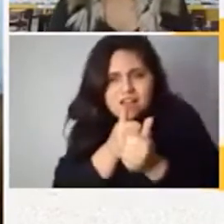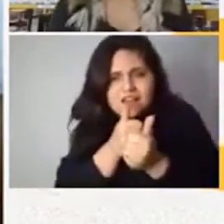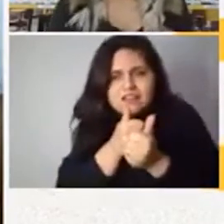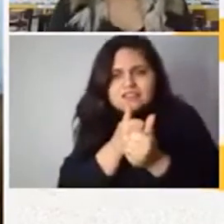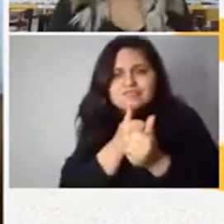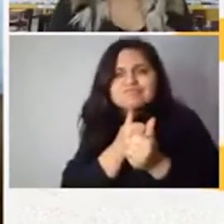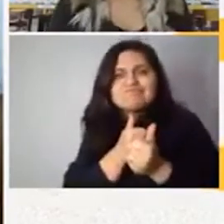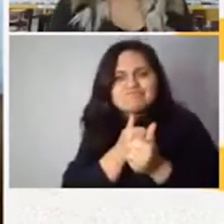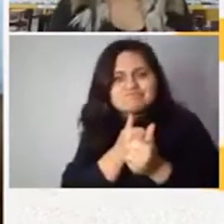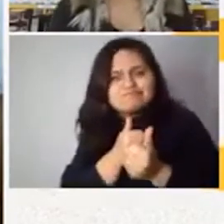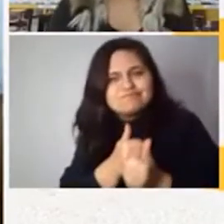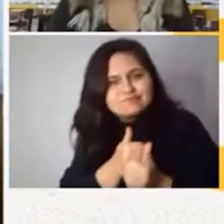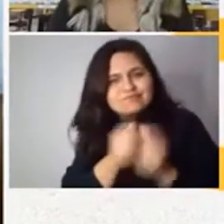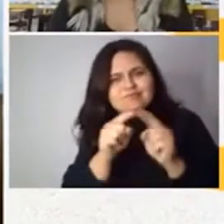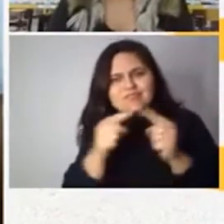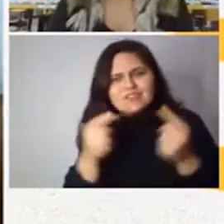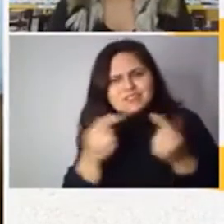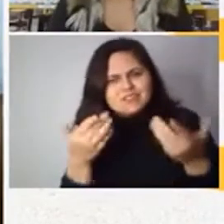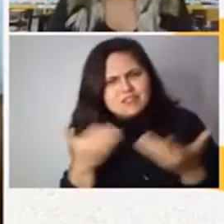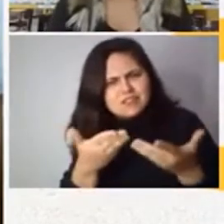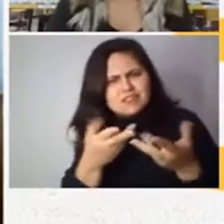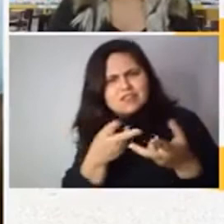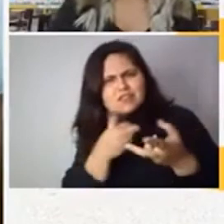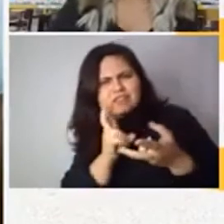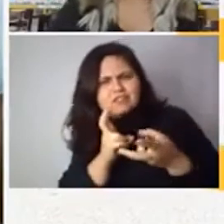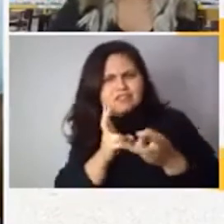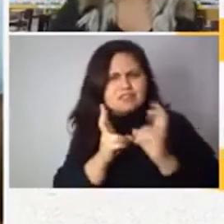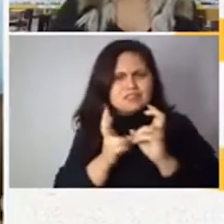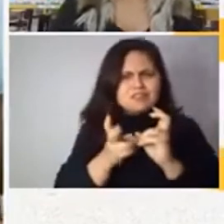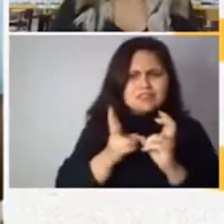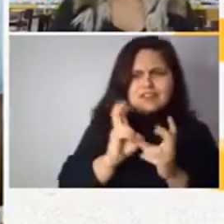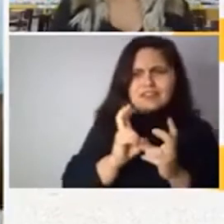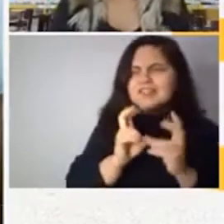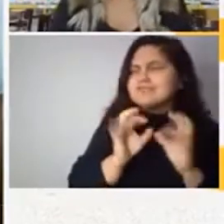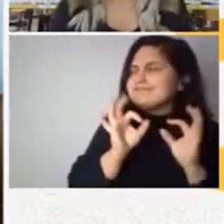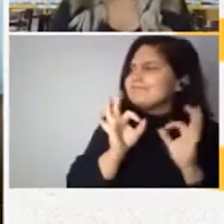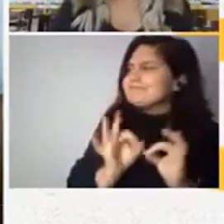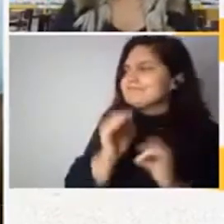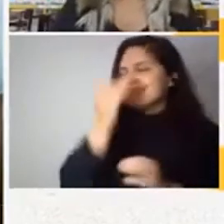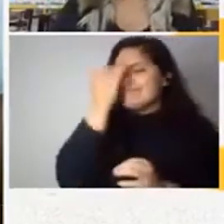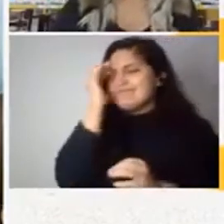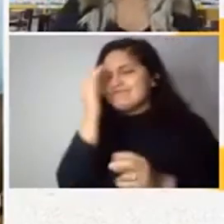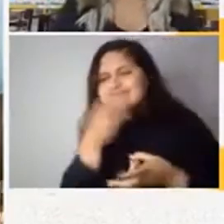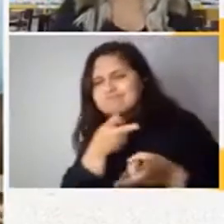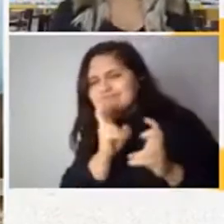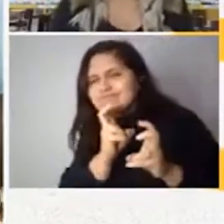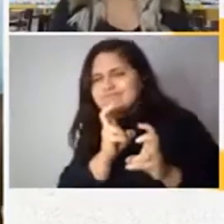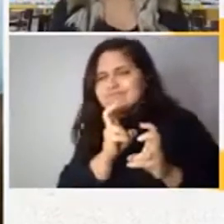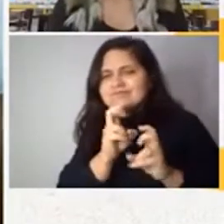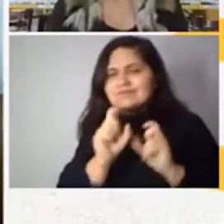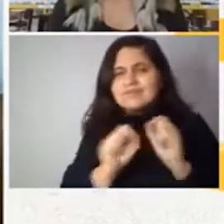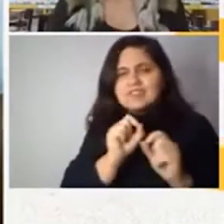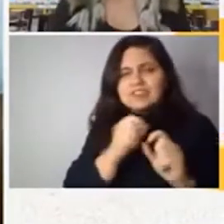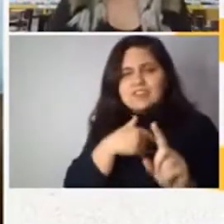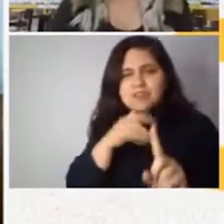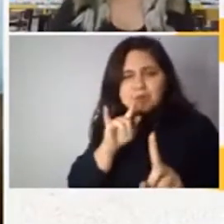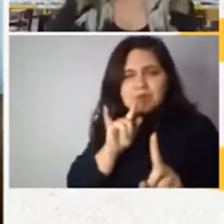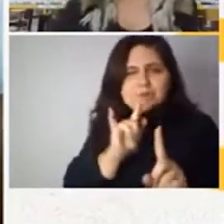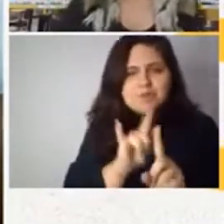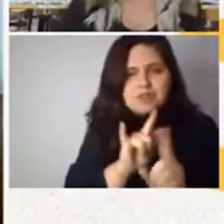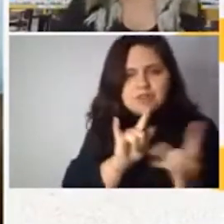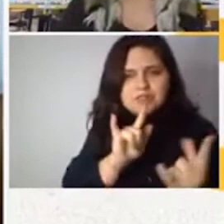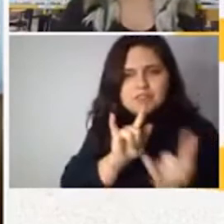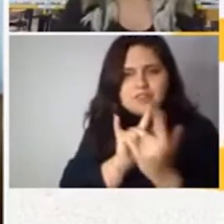tão perto, mas agora com certeza eu enxergo que